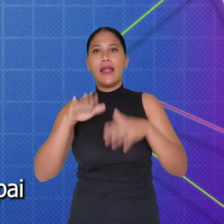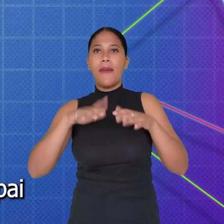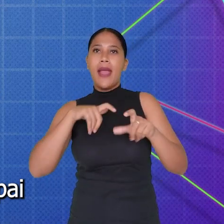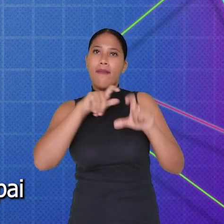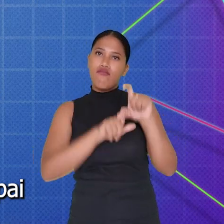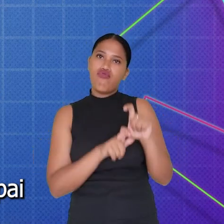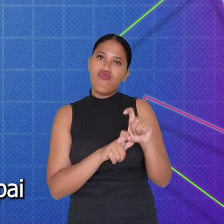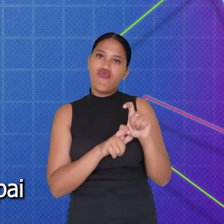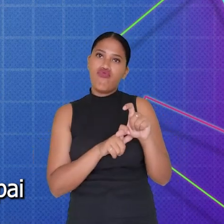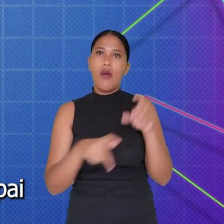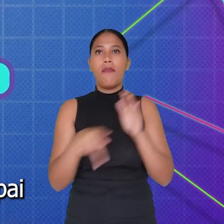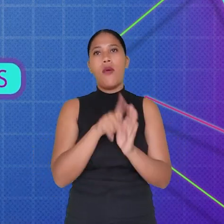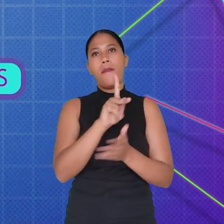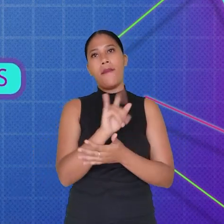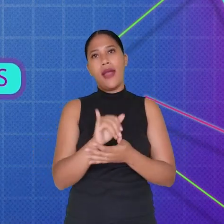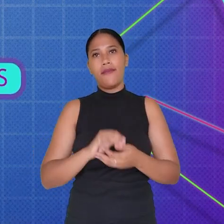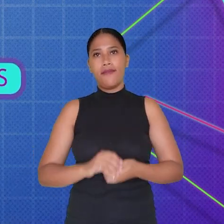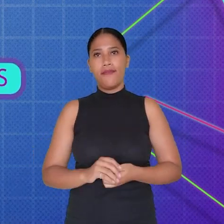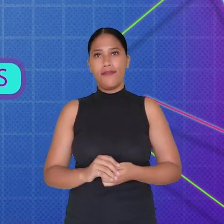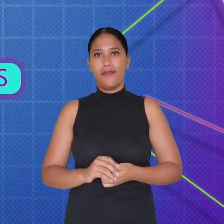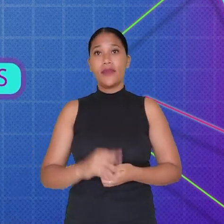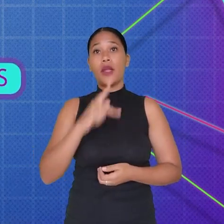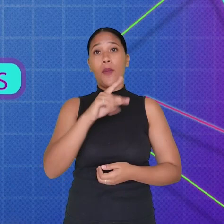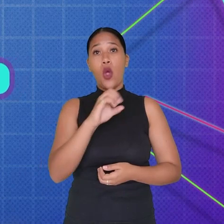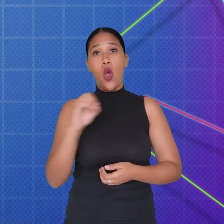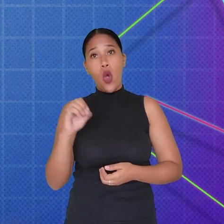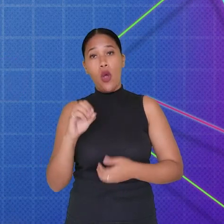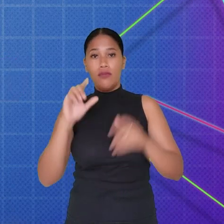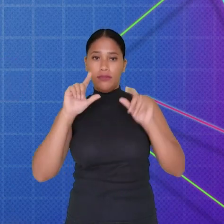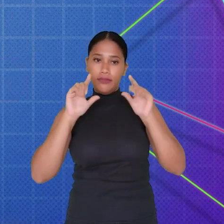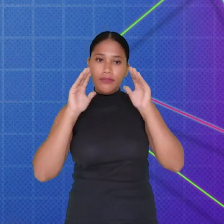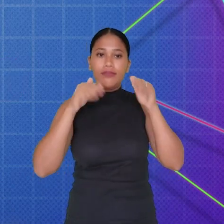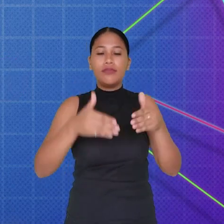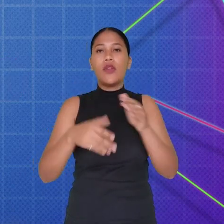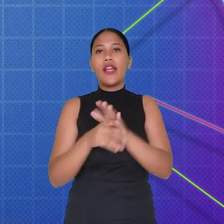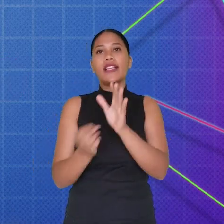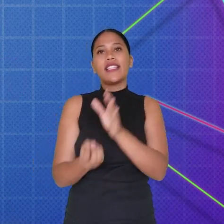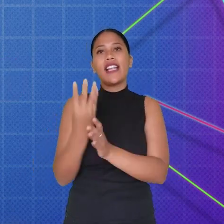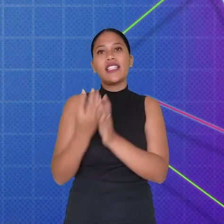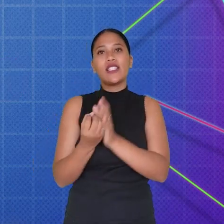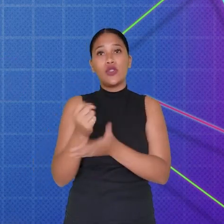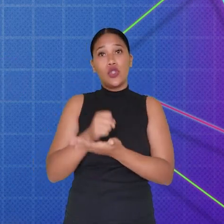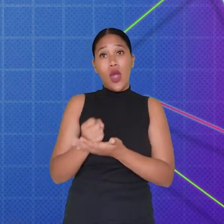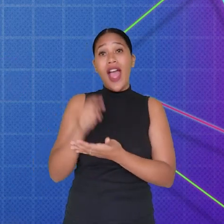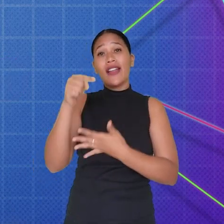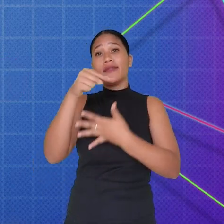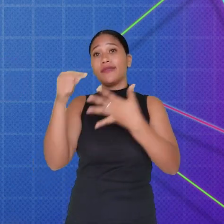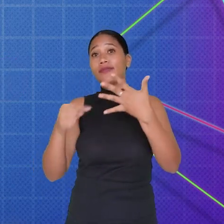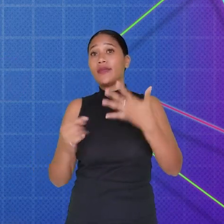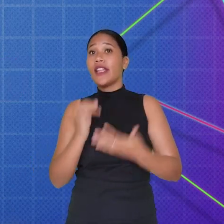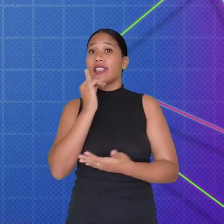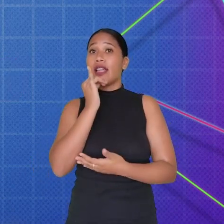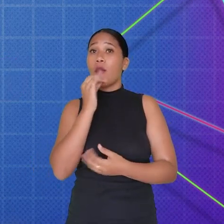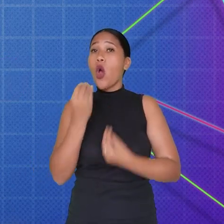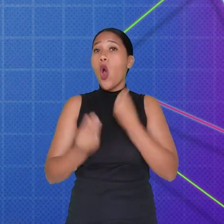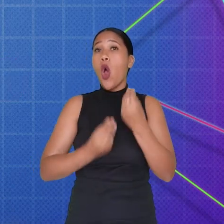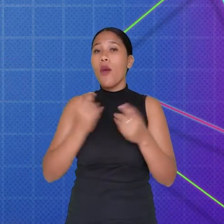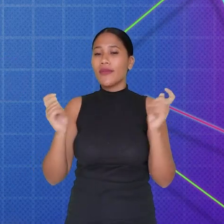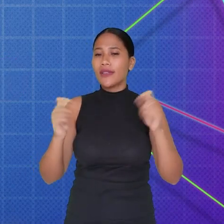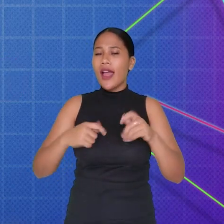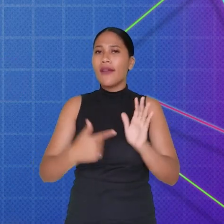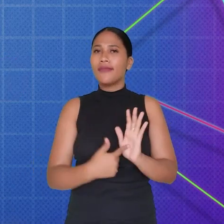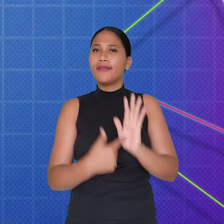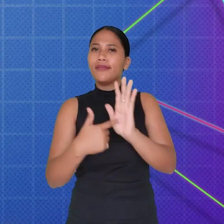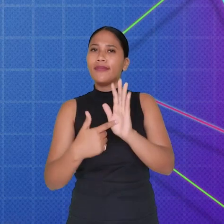da classe pai. POO aplicada em criação de jogos. Aqui estão alguns exemplos de como a POO pode